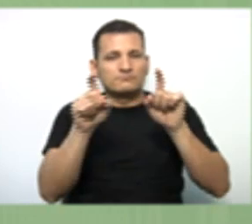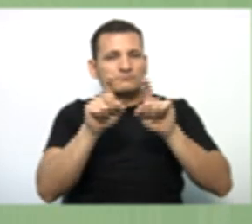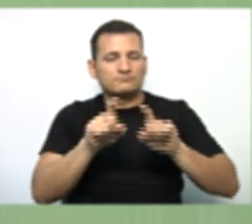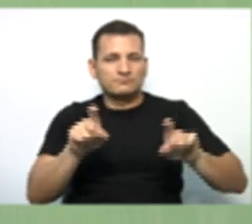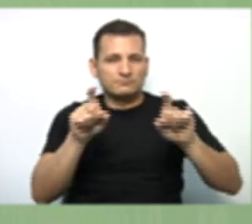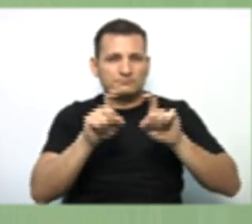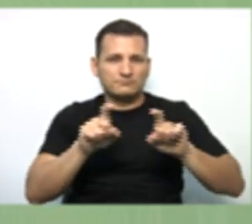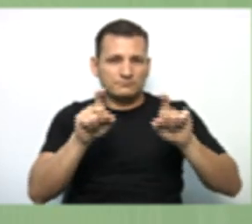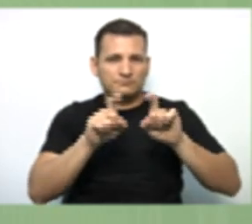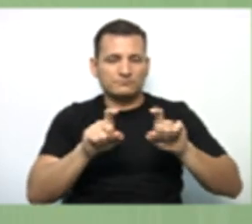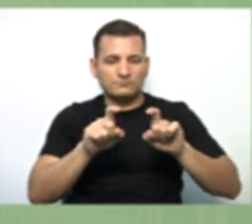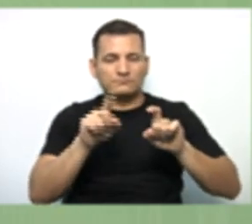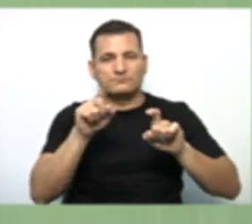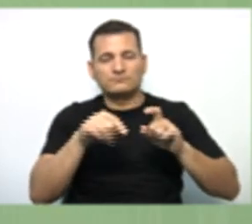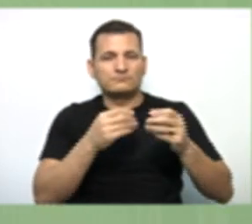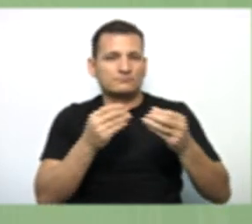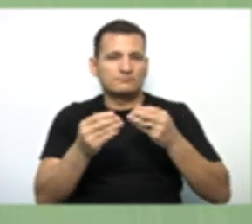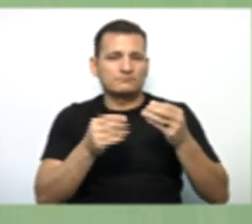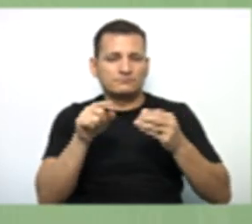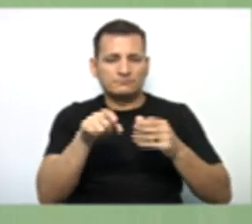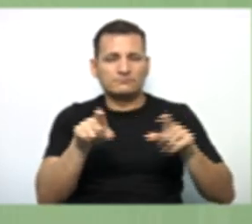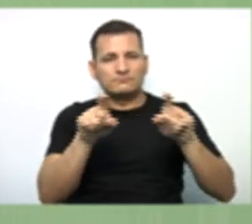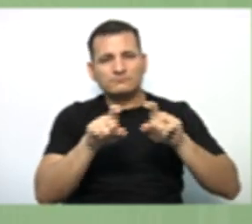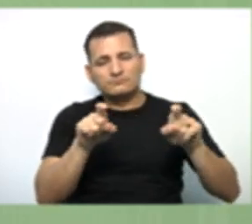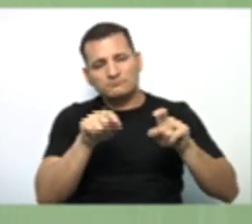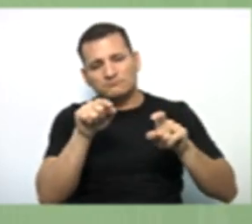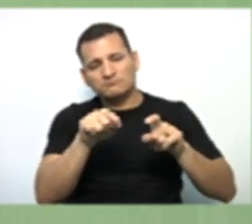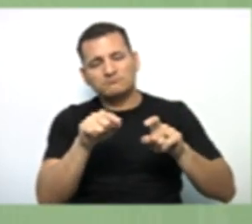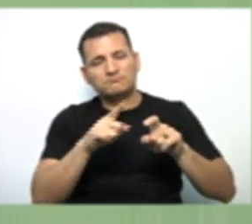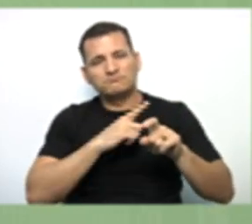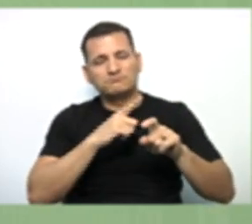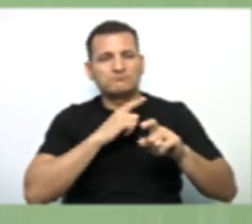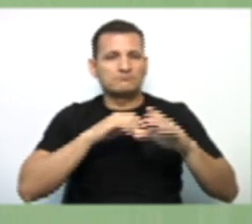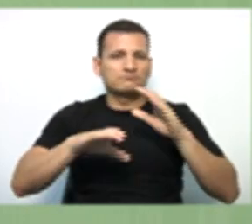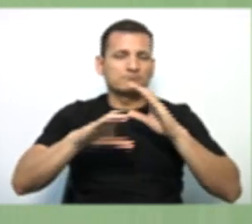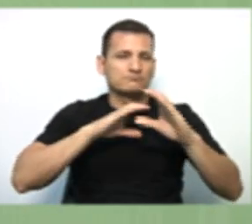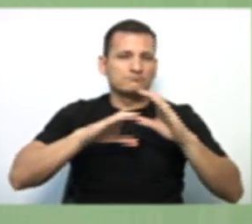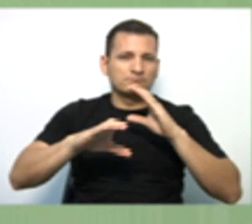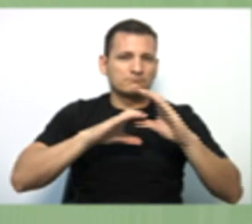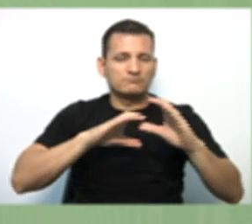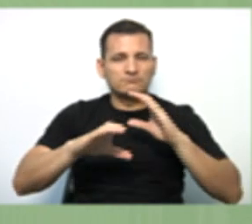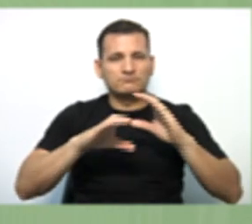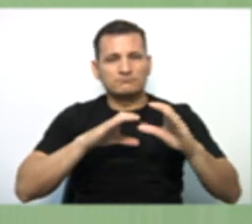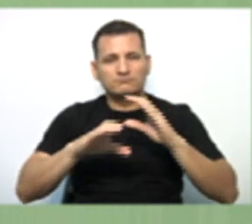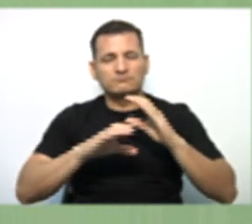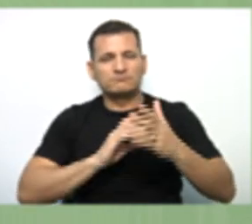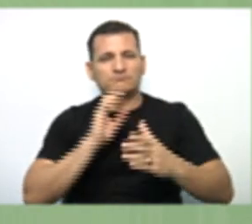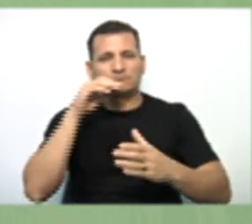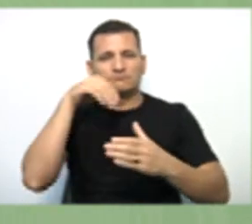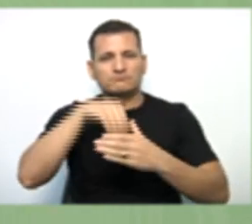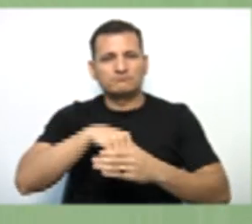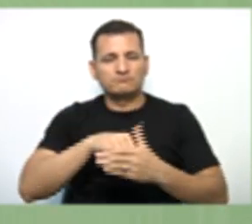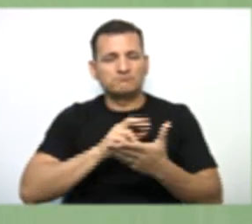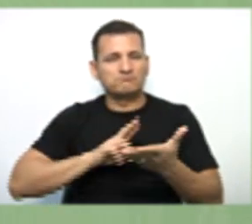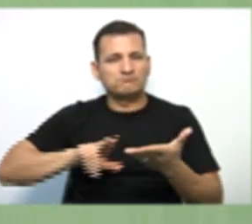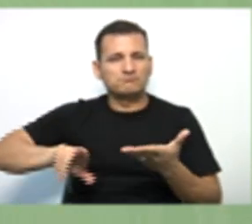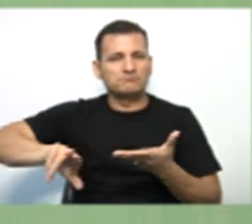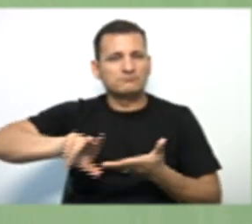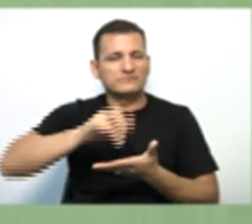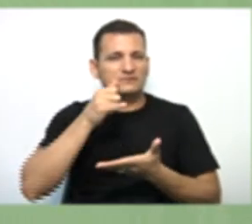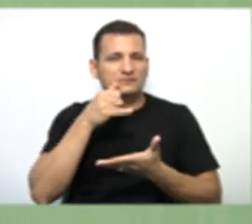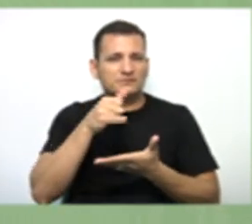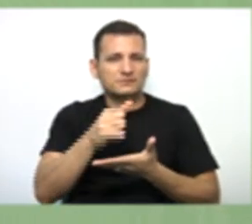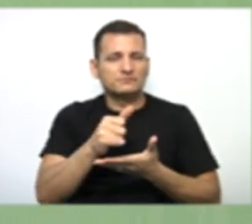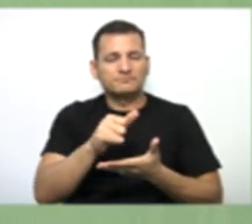seja, é a forma de que o computador dispõe para realizar a comunicação entre seus dispositivos e componentes eletrônicos.